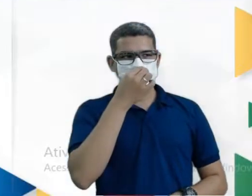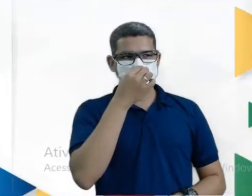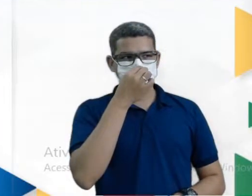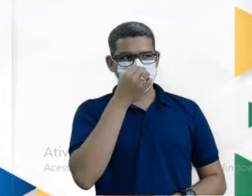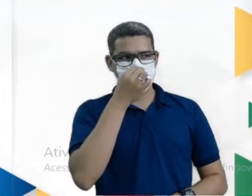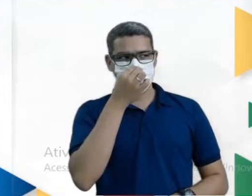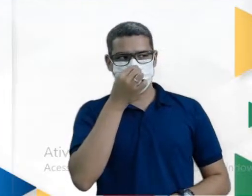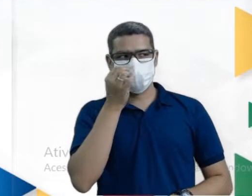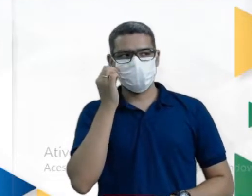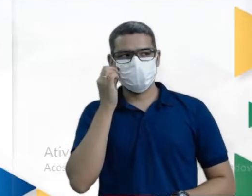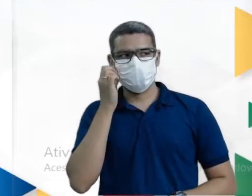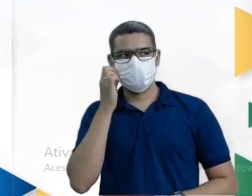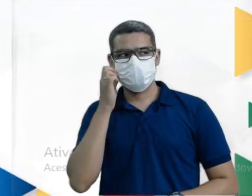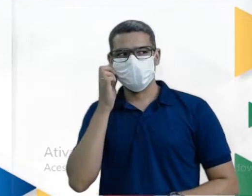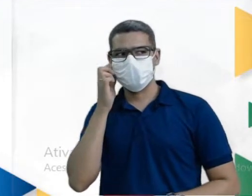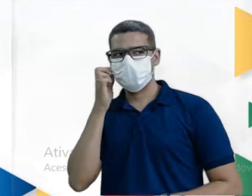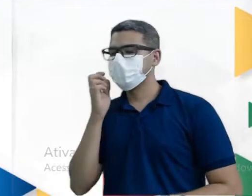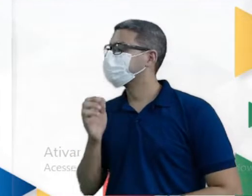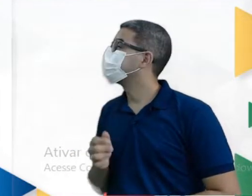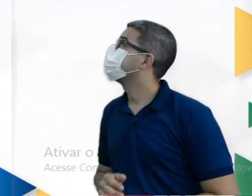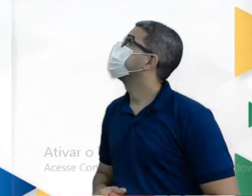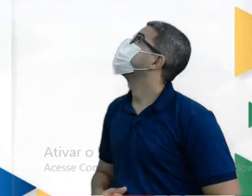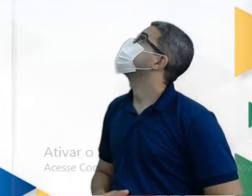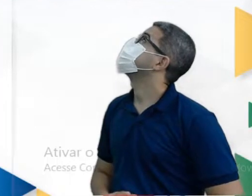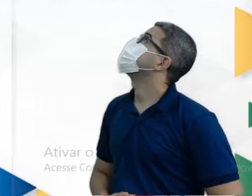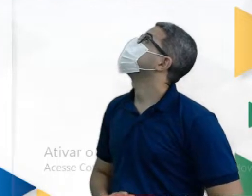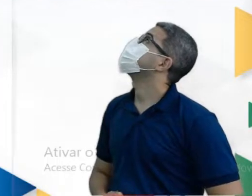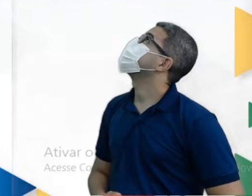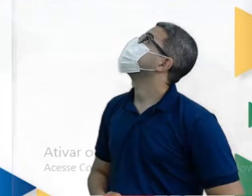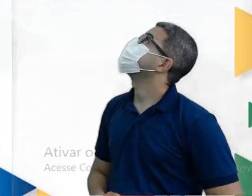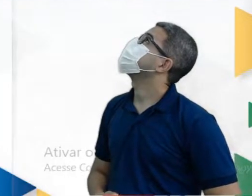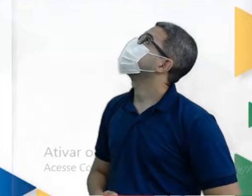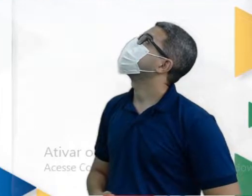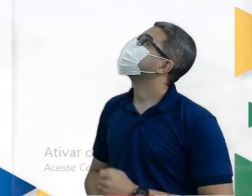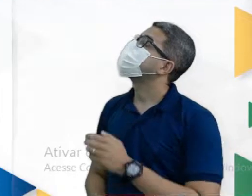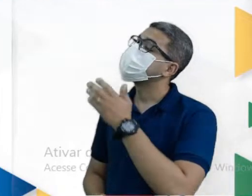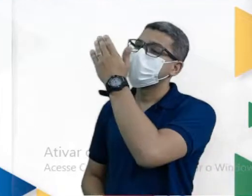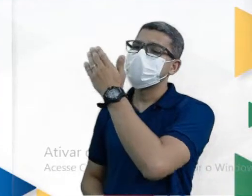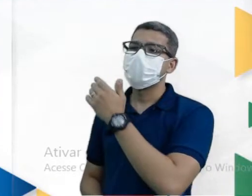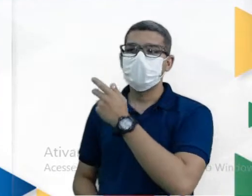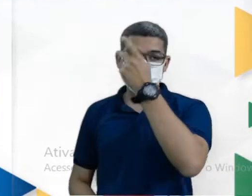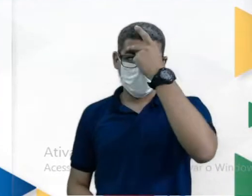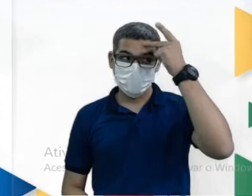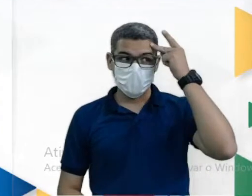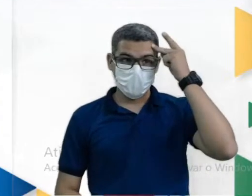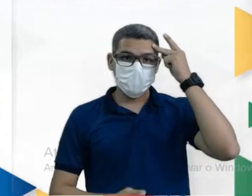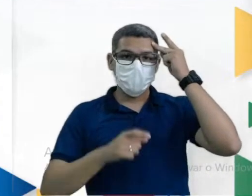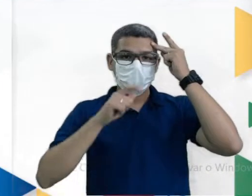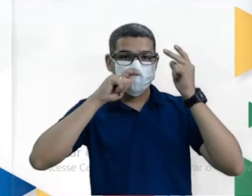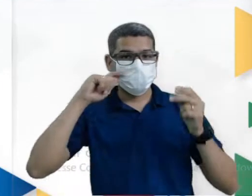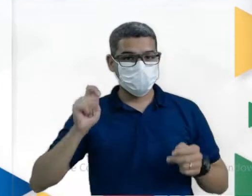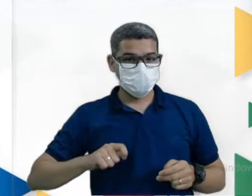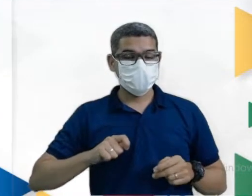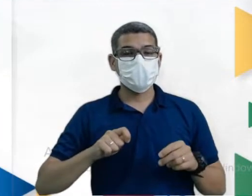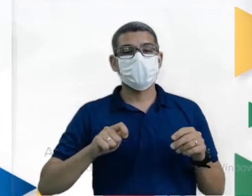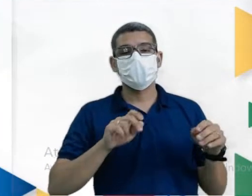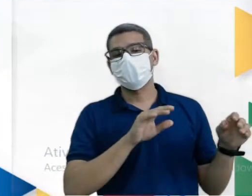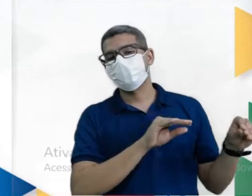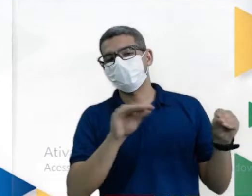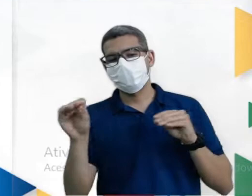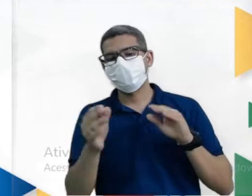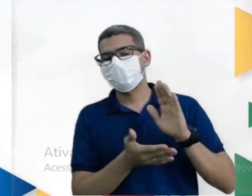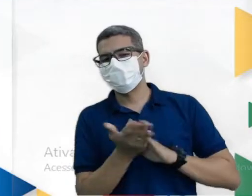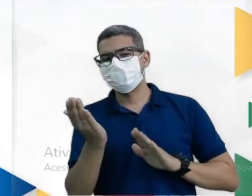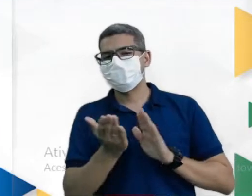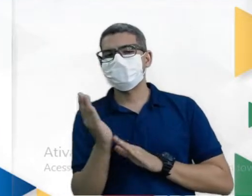imagem que está sendo vinculada também, eu dei um Google aí para procurar, são refugiados da Ucrânia. E o que são